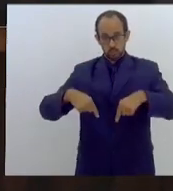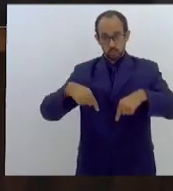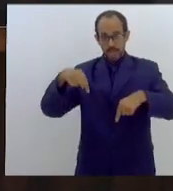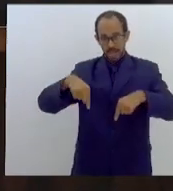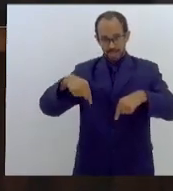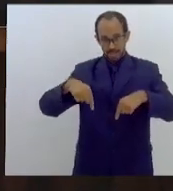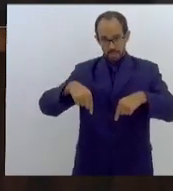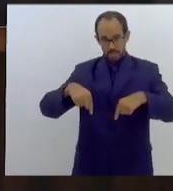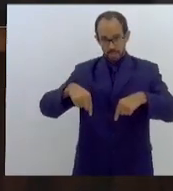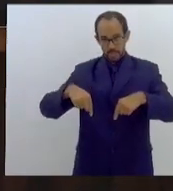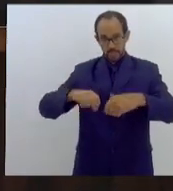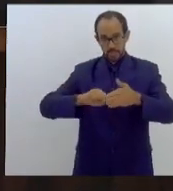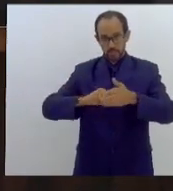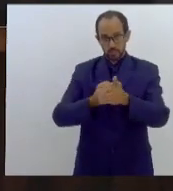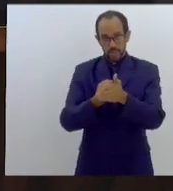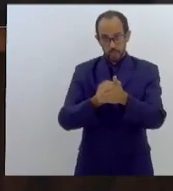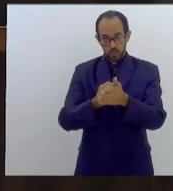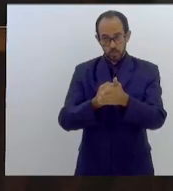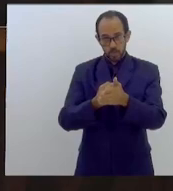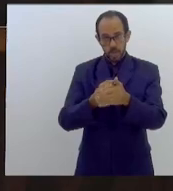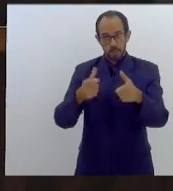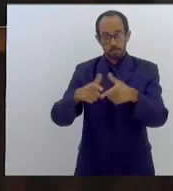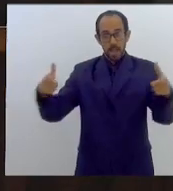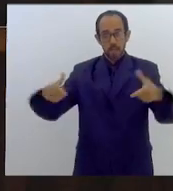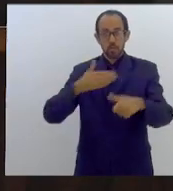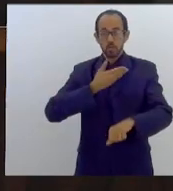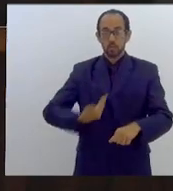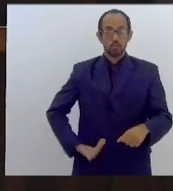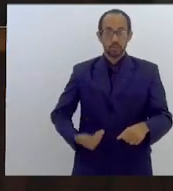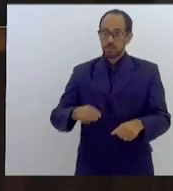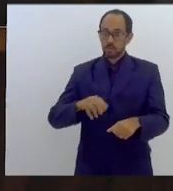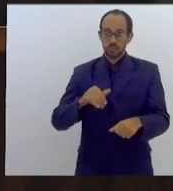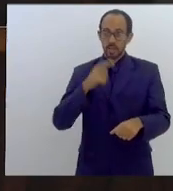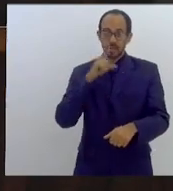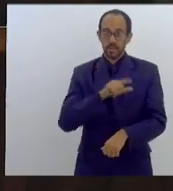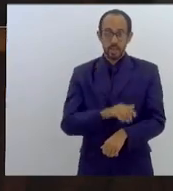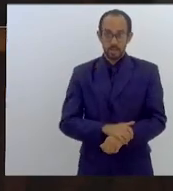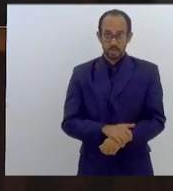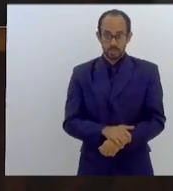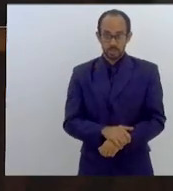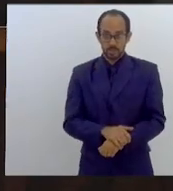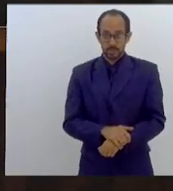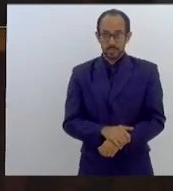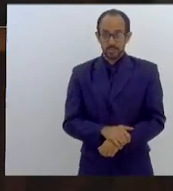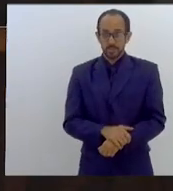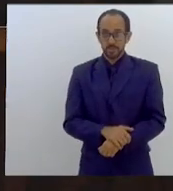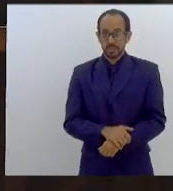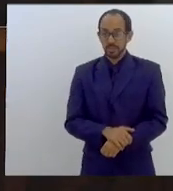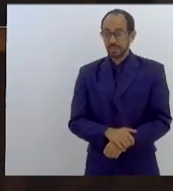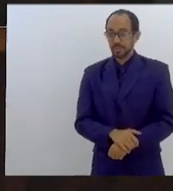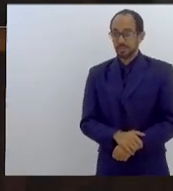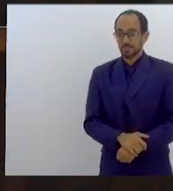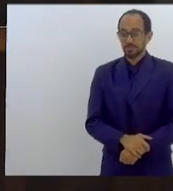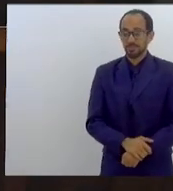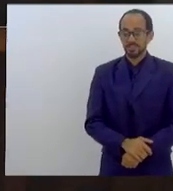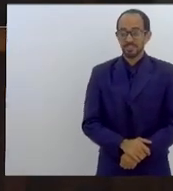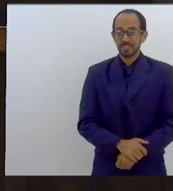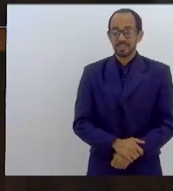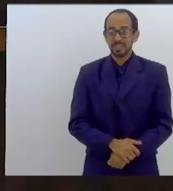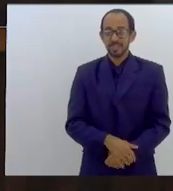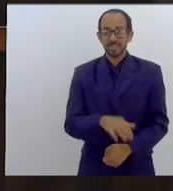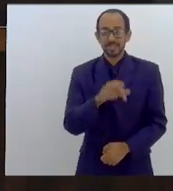veto, a maioria do governo vence, vai manter o veto. É isso, gente. Então, por exemplo, tem aqui